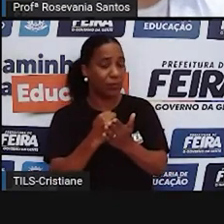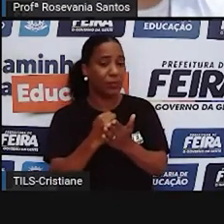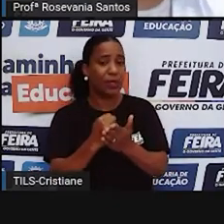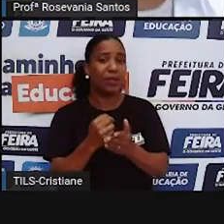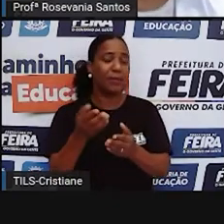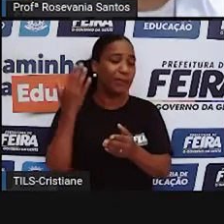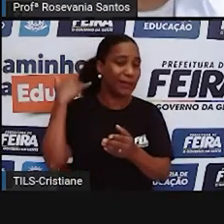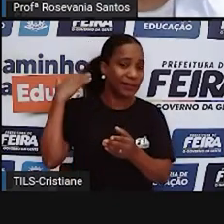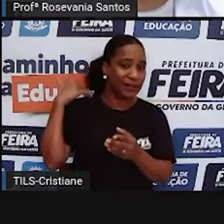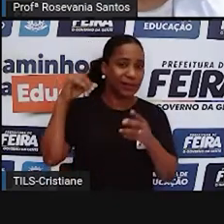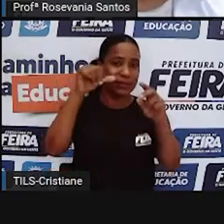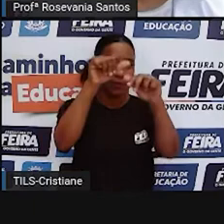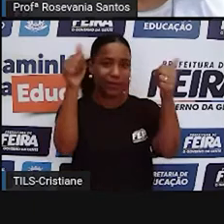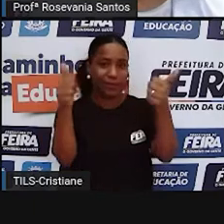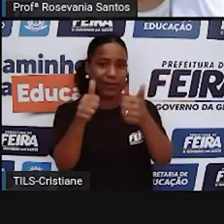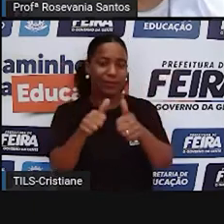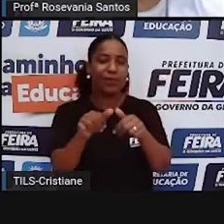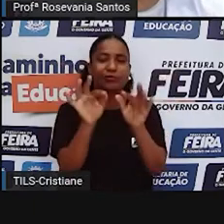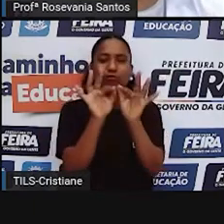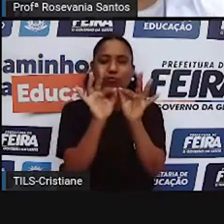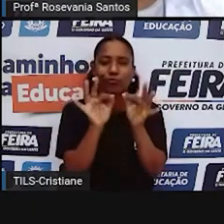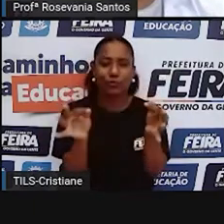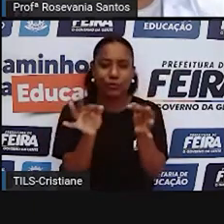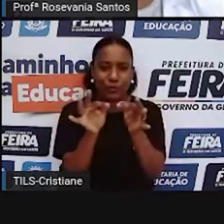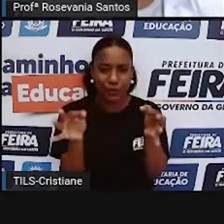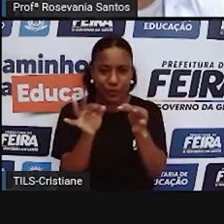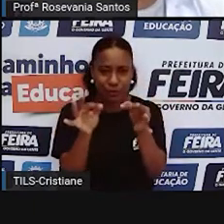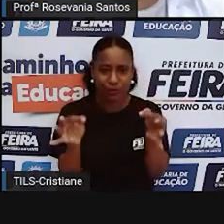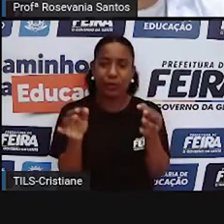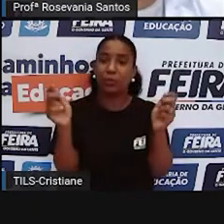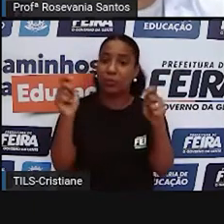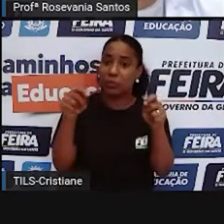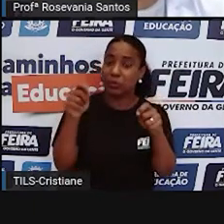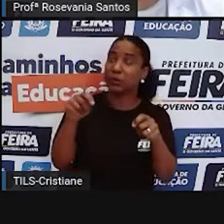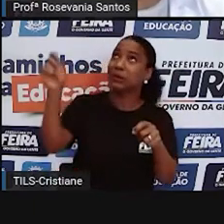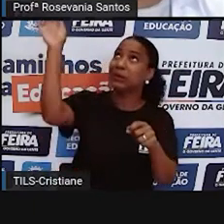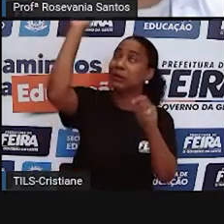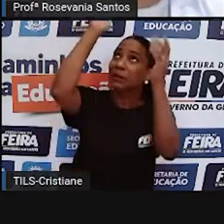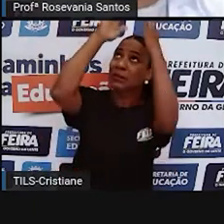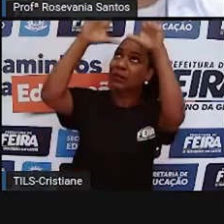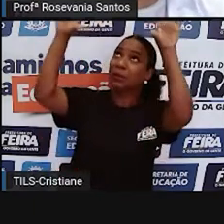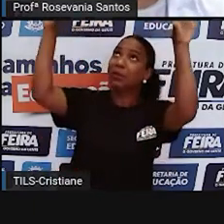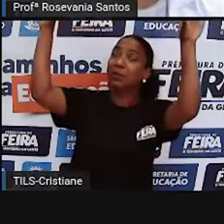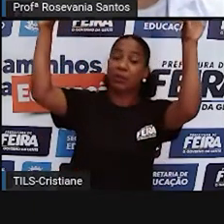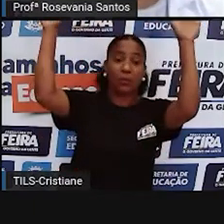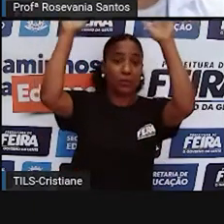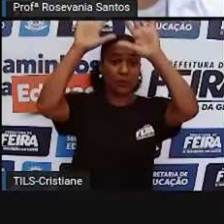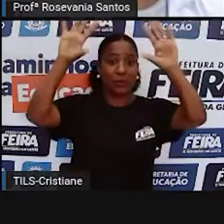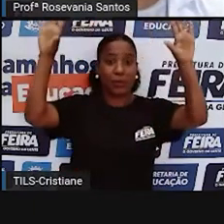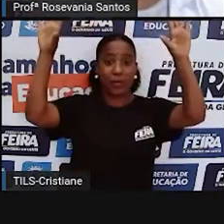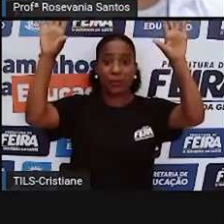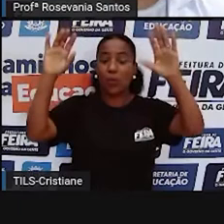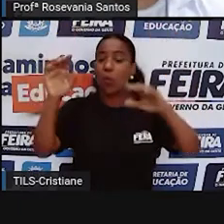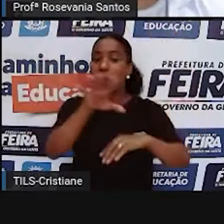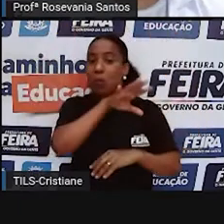que envolvia tanto elementos do espaço quanto os animais, né, e as pessoas. Aí eles, na